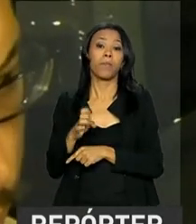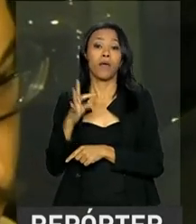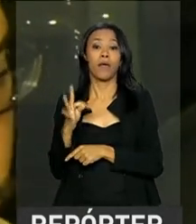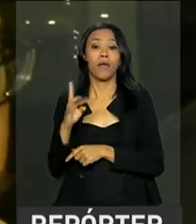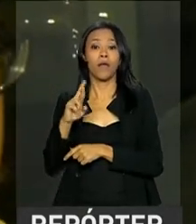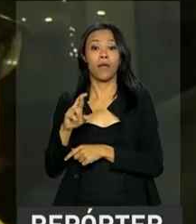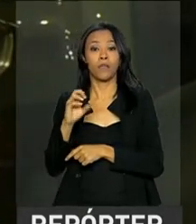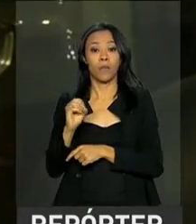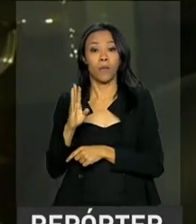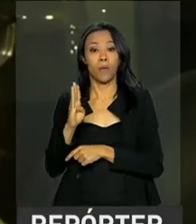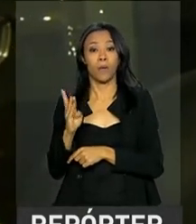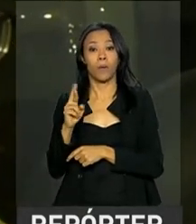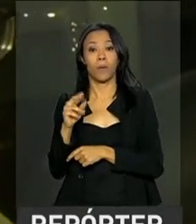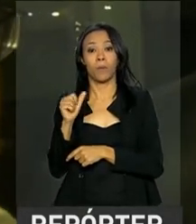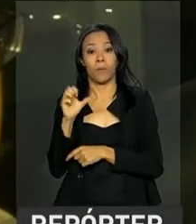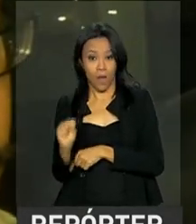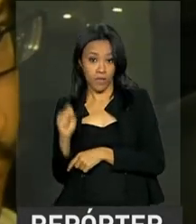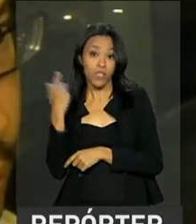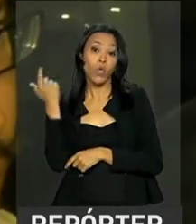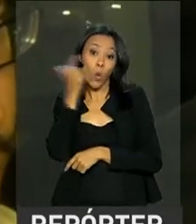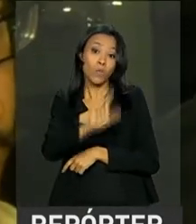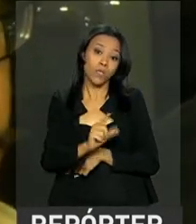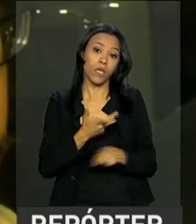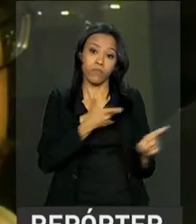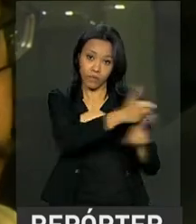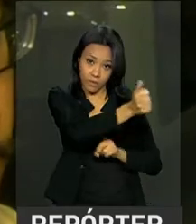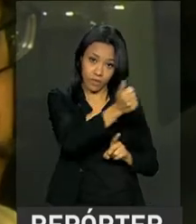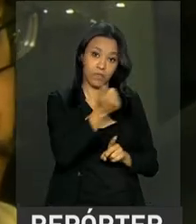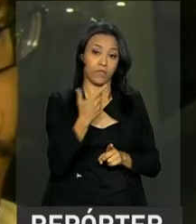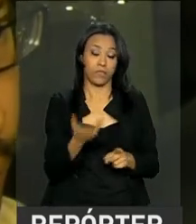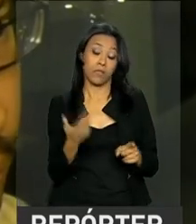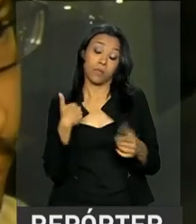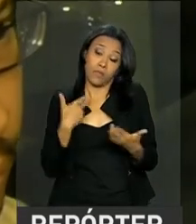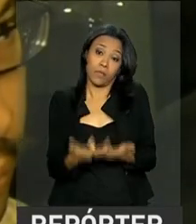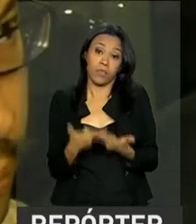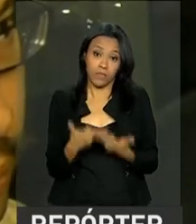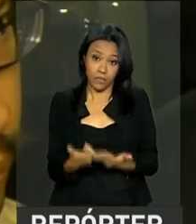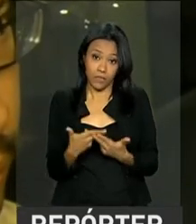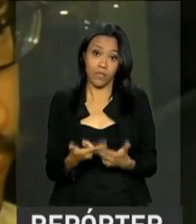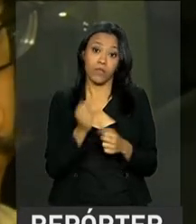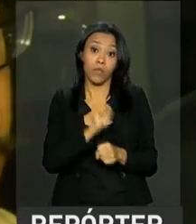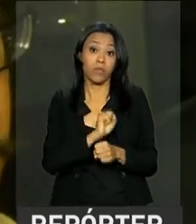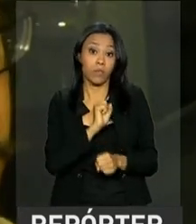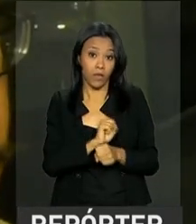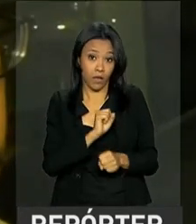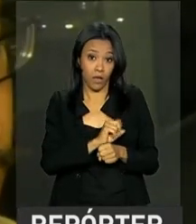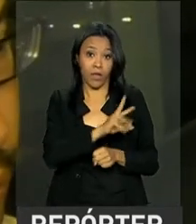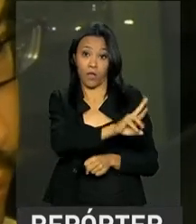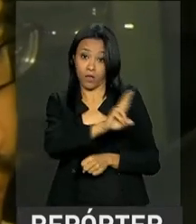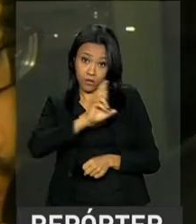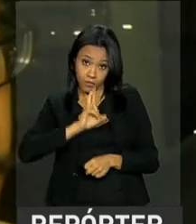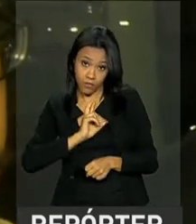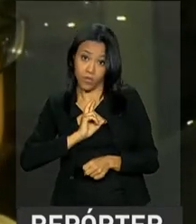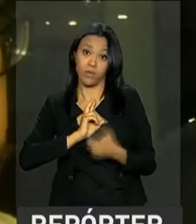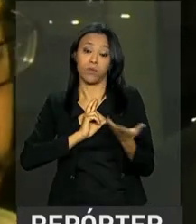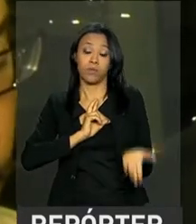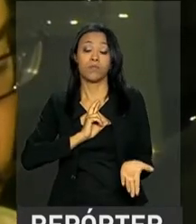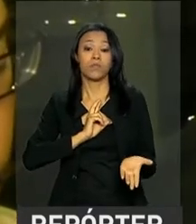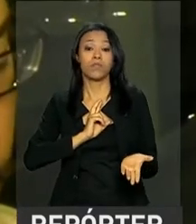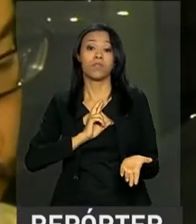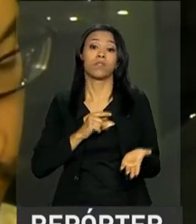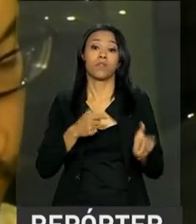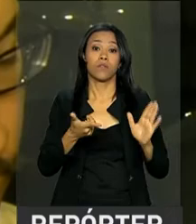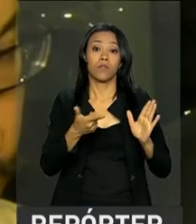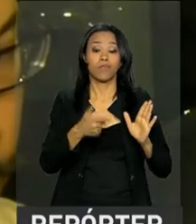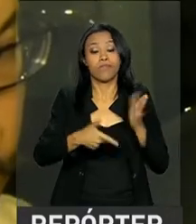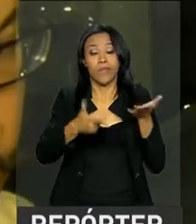das vezes, a gente reverte. Então, a gente encara com naturalidade, tem que ter paciência, aguardar o funcionamento do sistema legal brasileiro, com